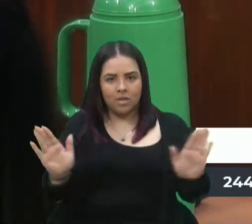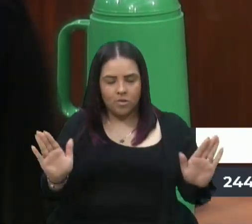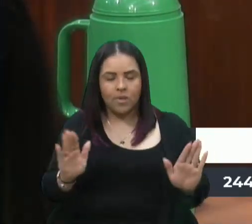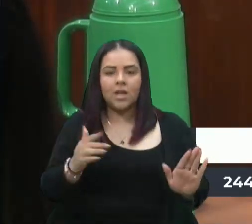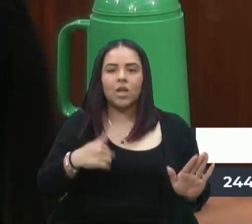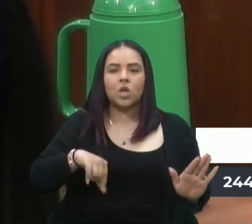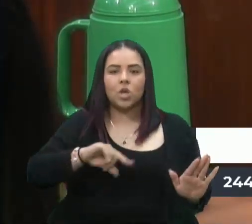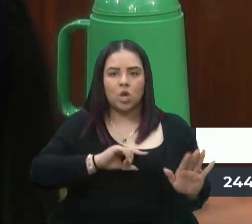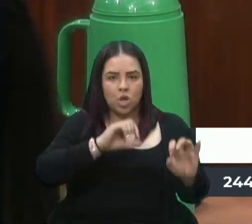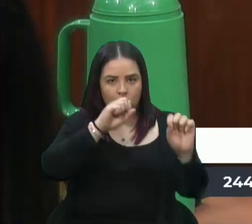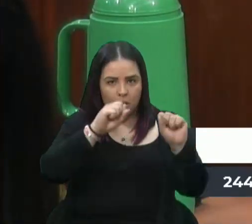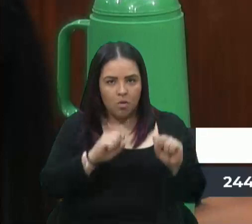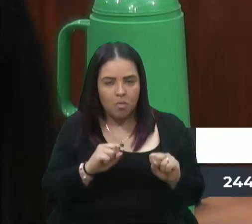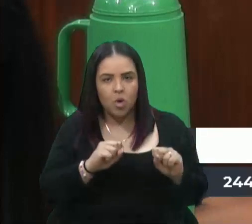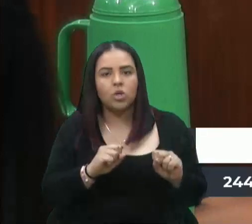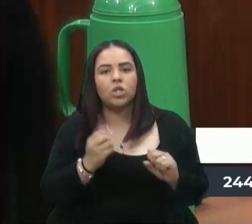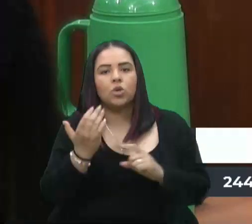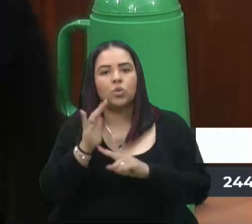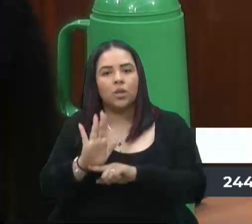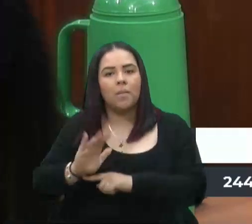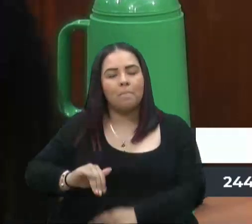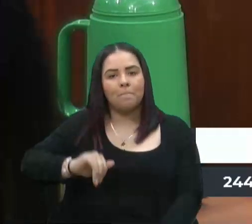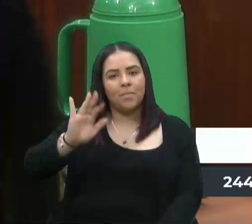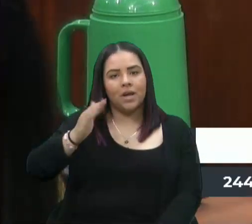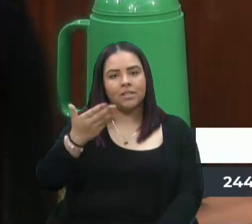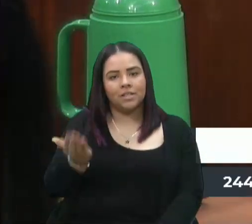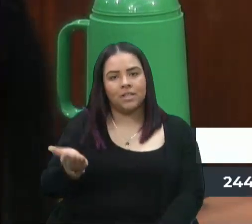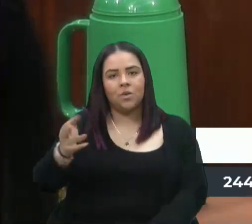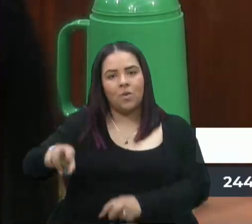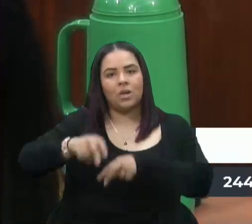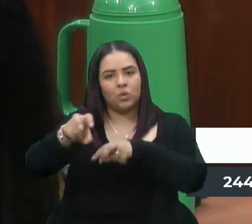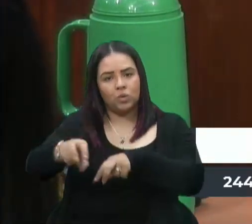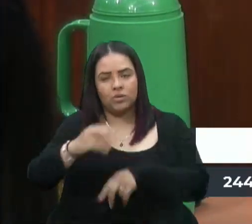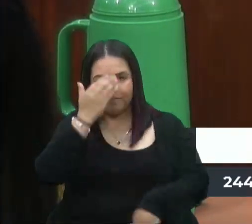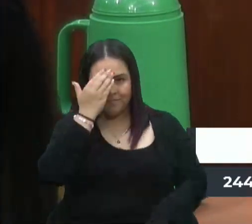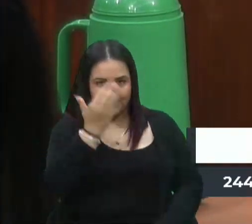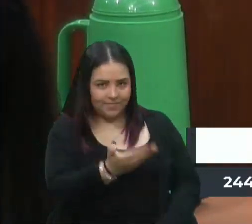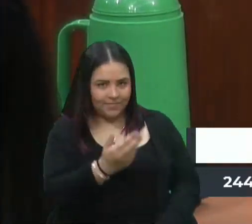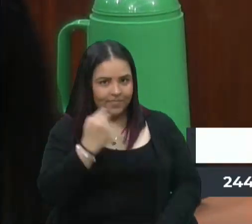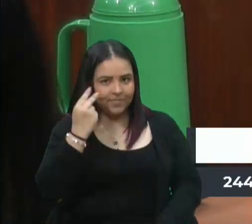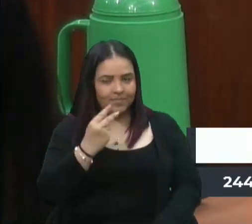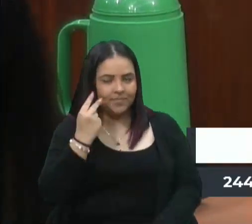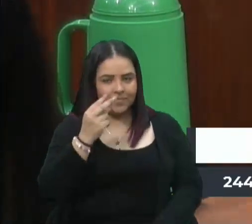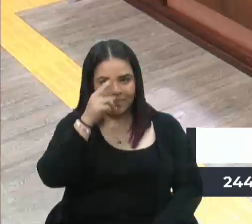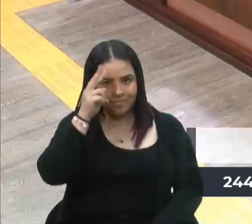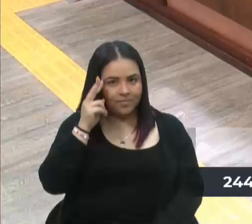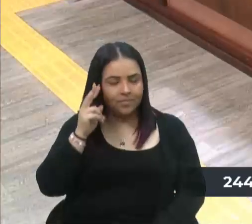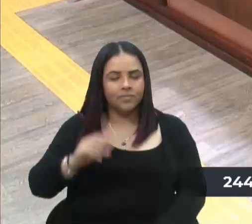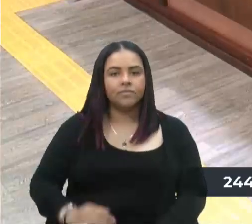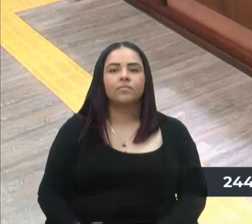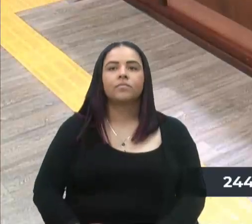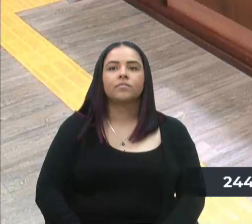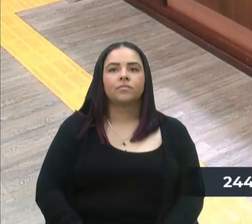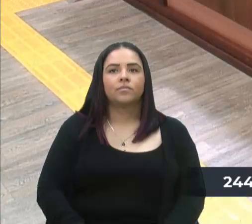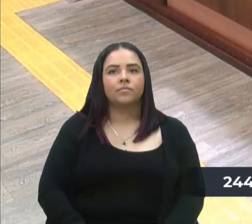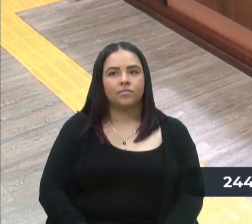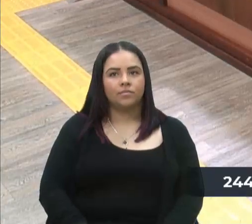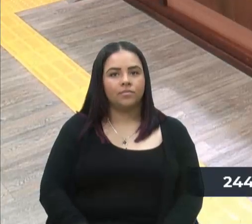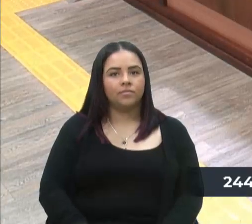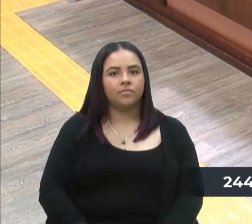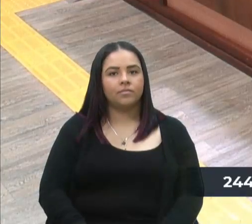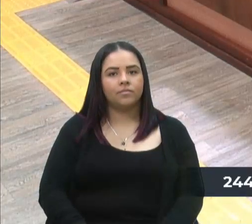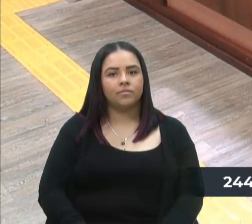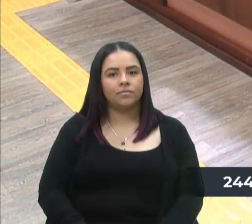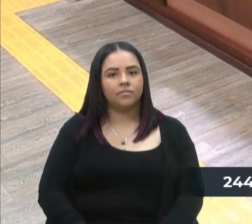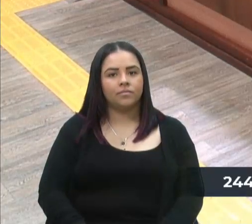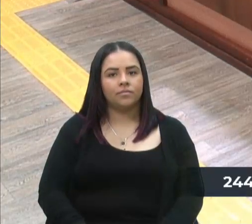gente possa ajudar ainda mais o nosso agricultor. Muito obrigada, vereador Velocino. Vereador Rafael